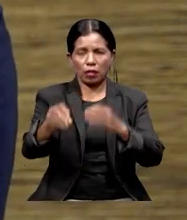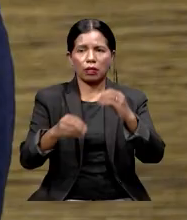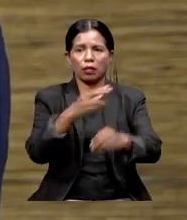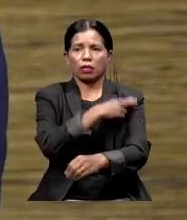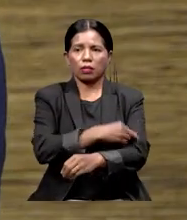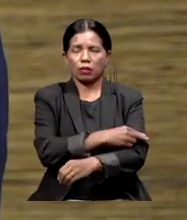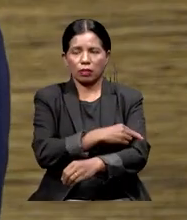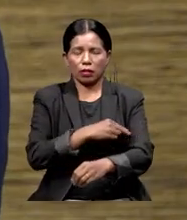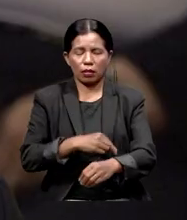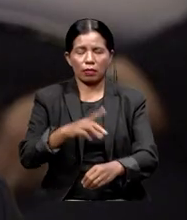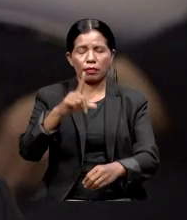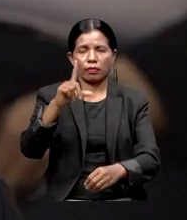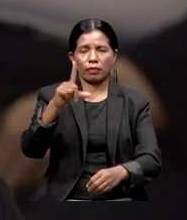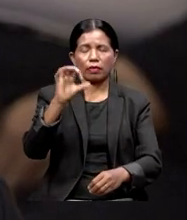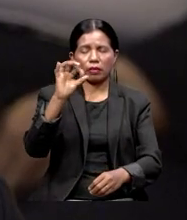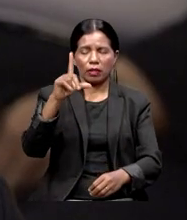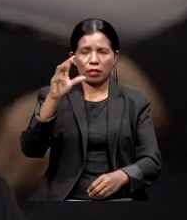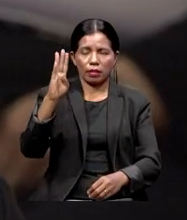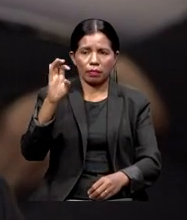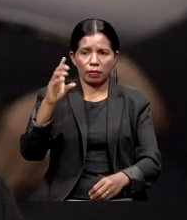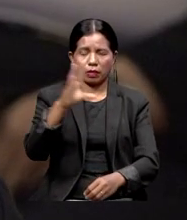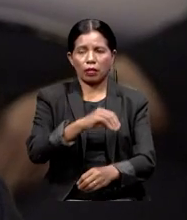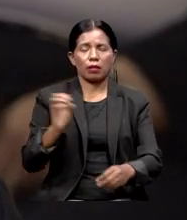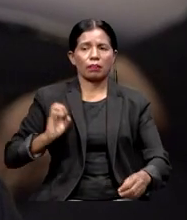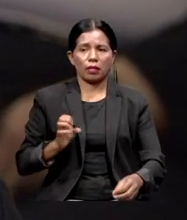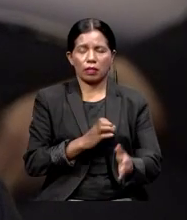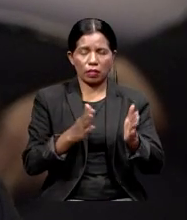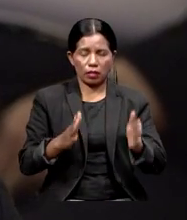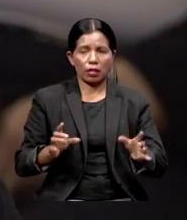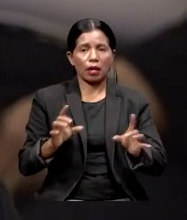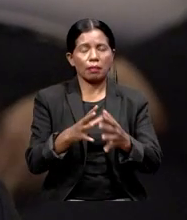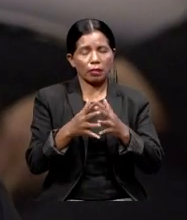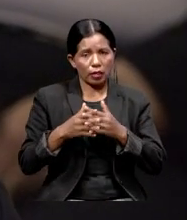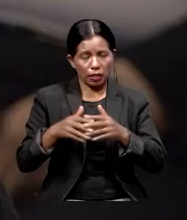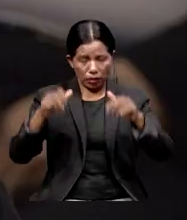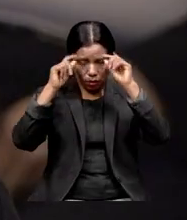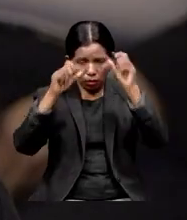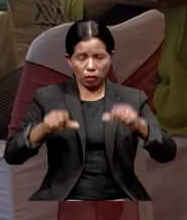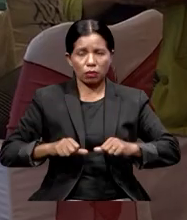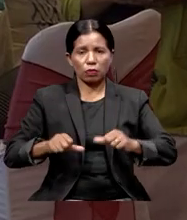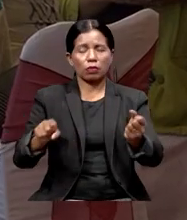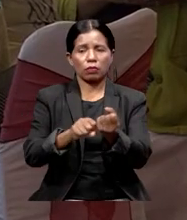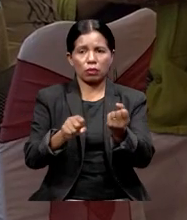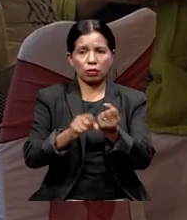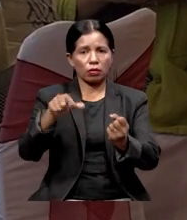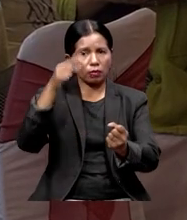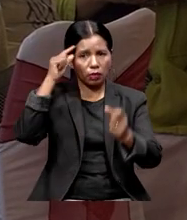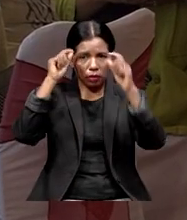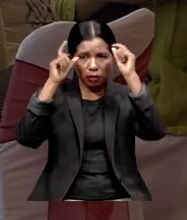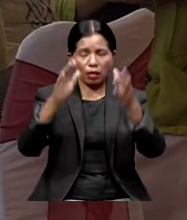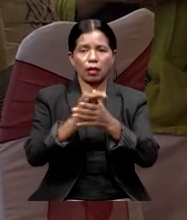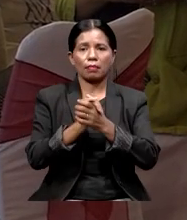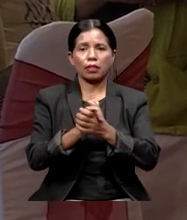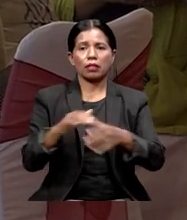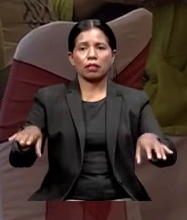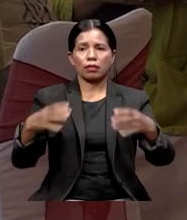hospital Flávio Brandão Hateten, embaixada Estados Unidos América e Timor-Leste continua suporta governo Timor-Leste rodeamente no reforça sistema